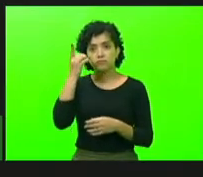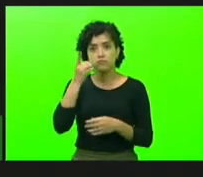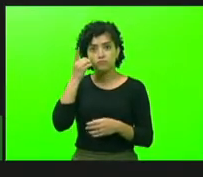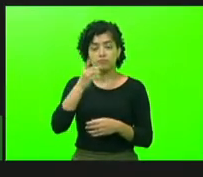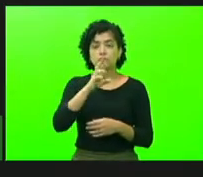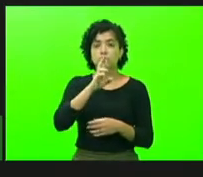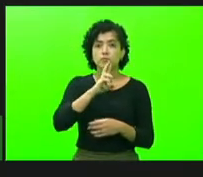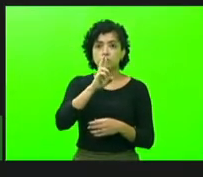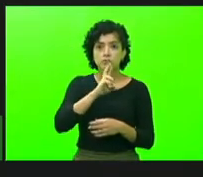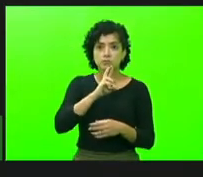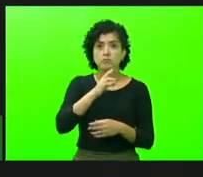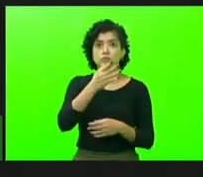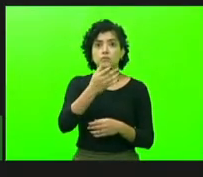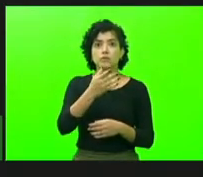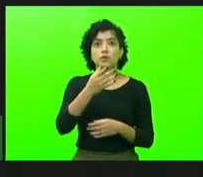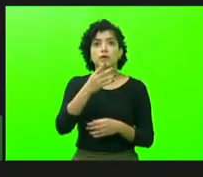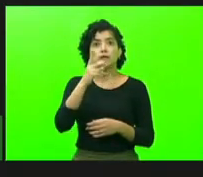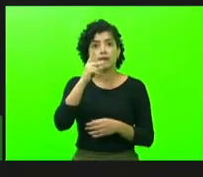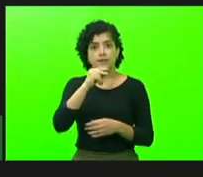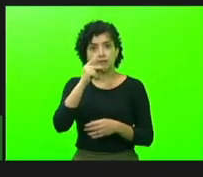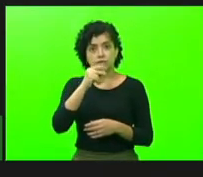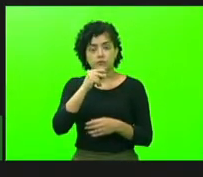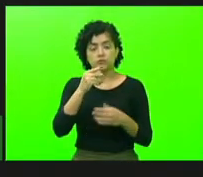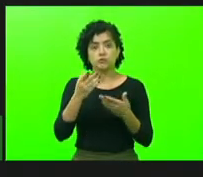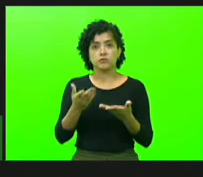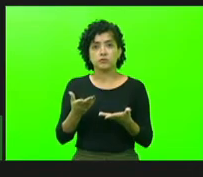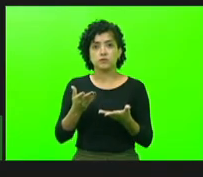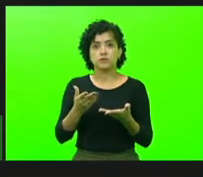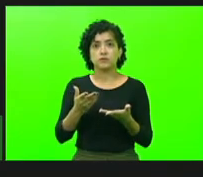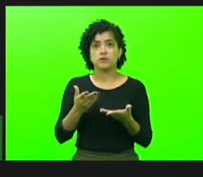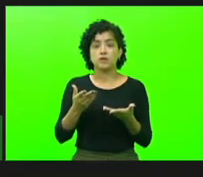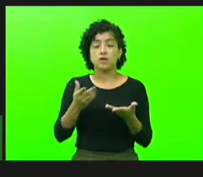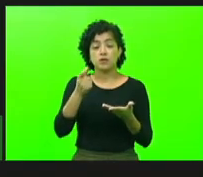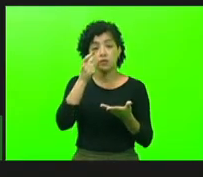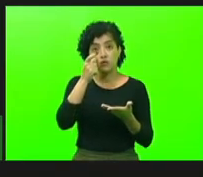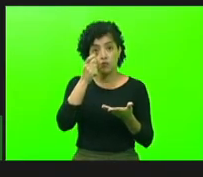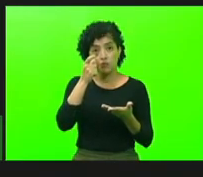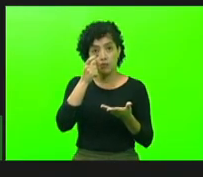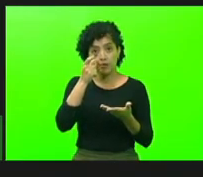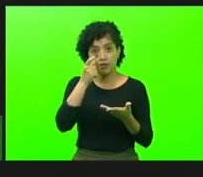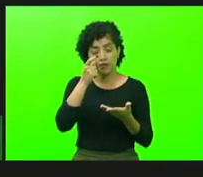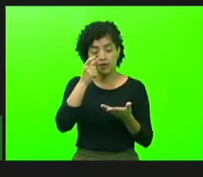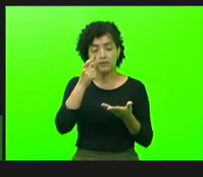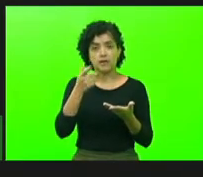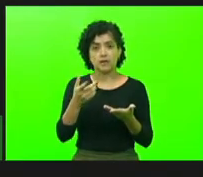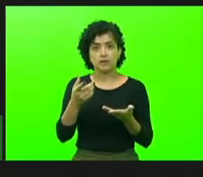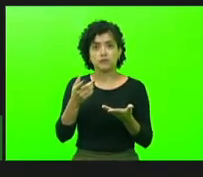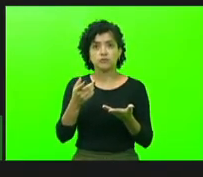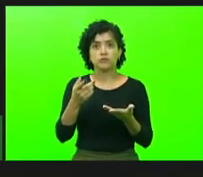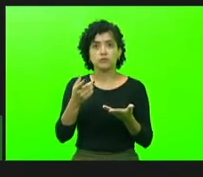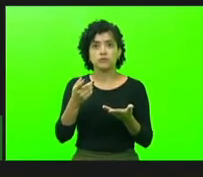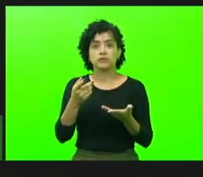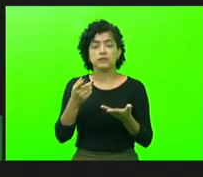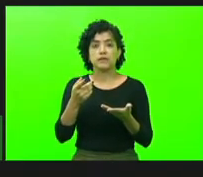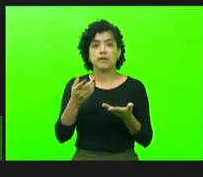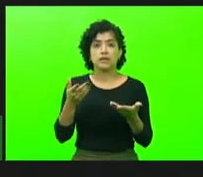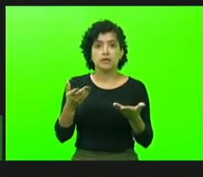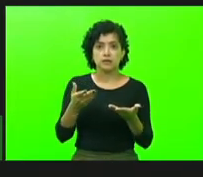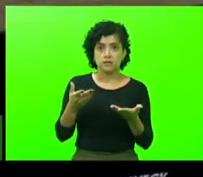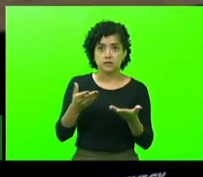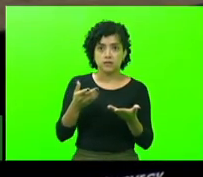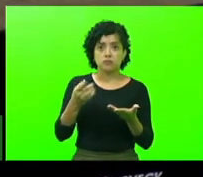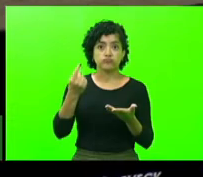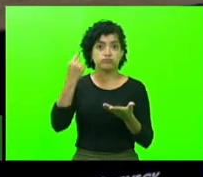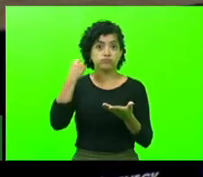Minotto, deputado Kennedy Nunes. Tenho acompanhado nos últimos dias, senhor presidente, não só nos últimos dias,